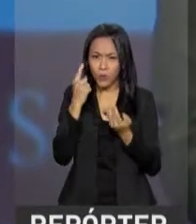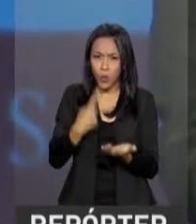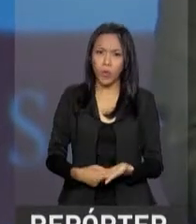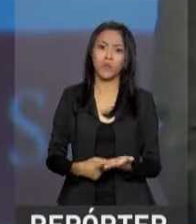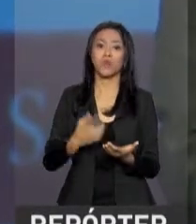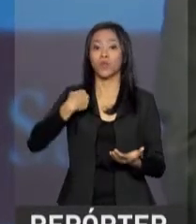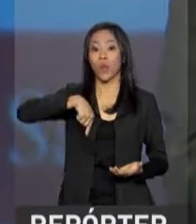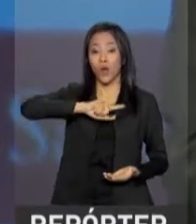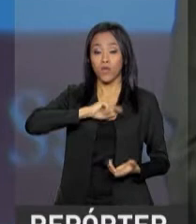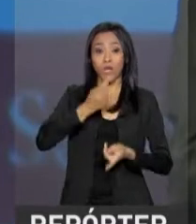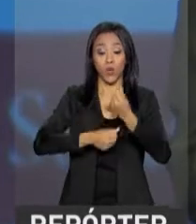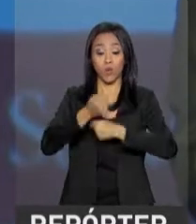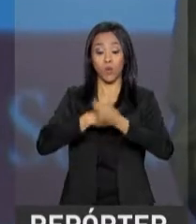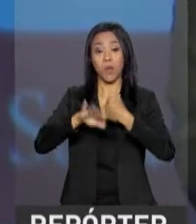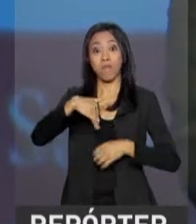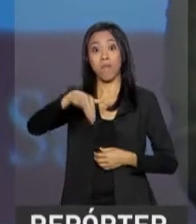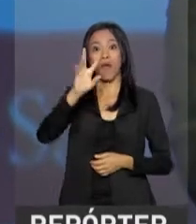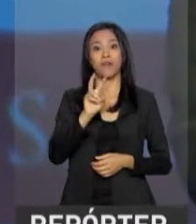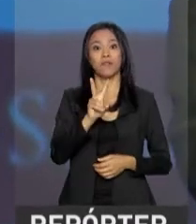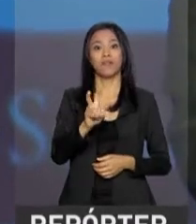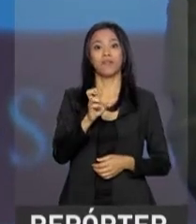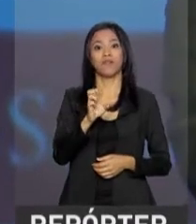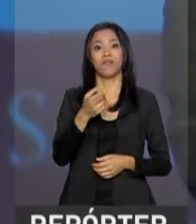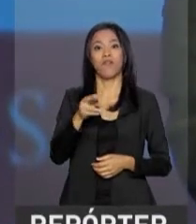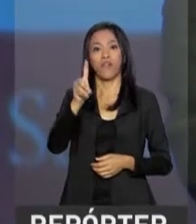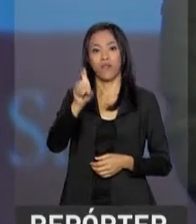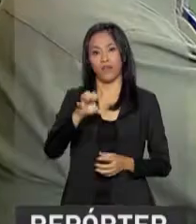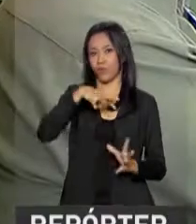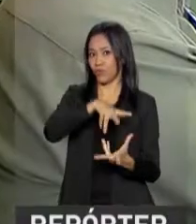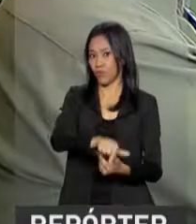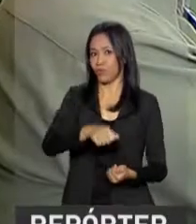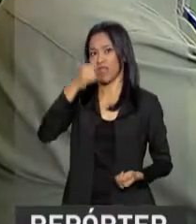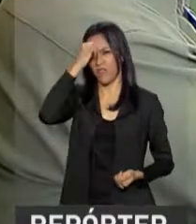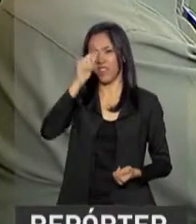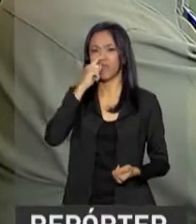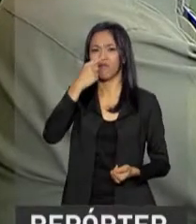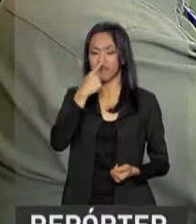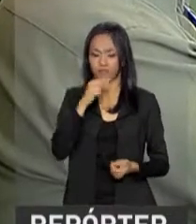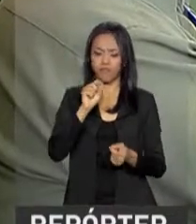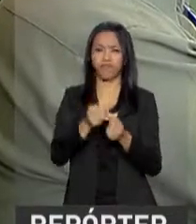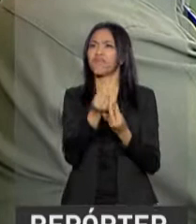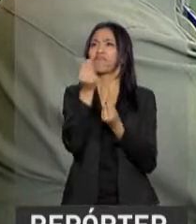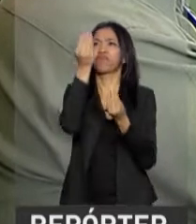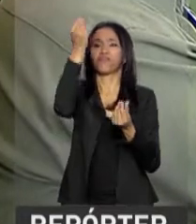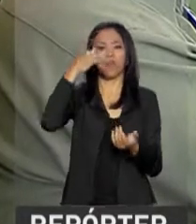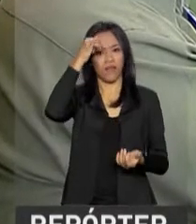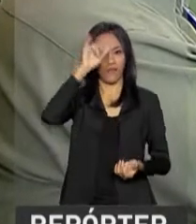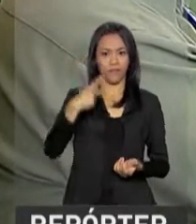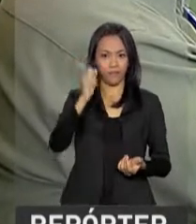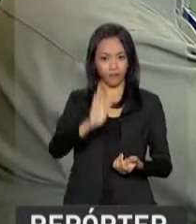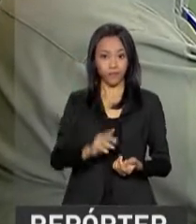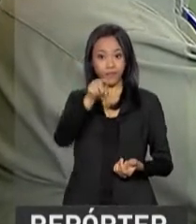mais verdes do mundo e haveremos de continuar sendo pelos próximos anos para representantes da área de biocombustíveis o